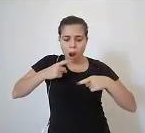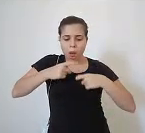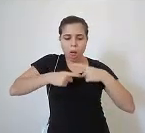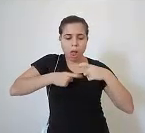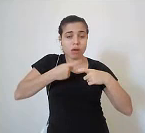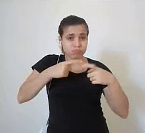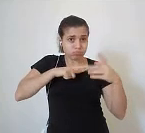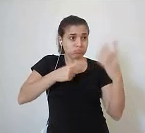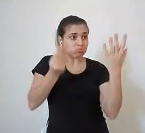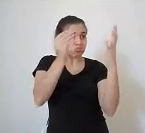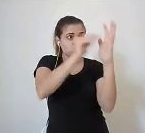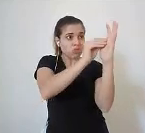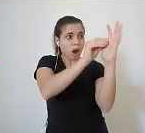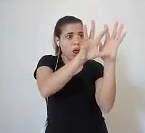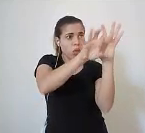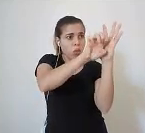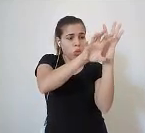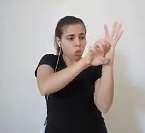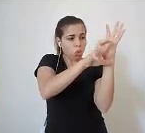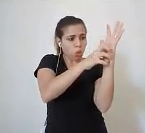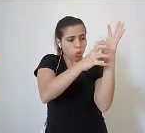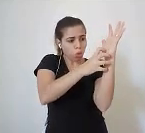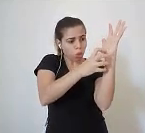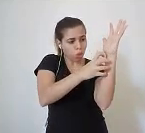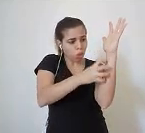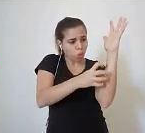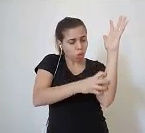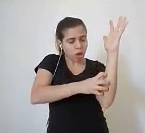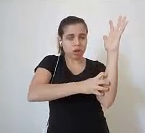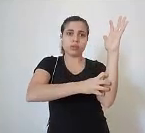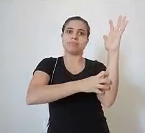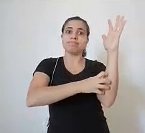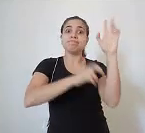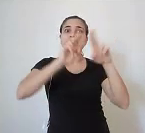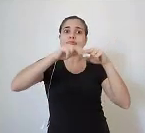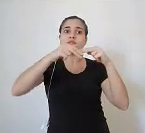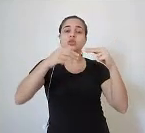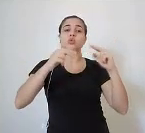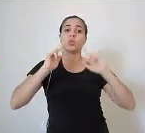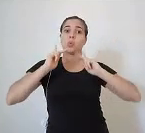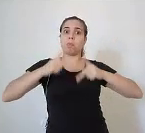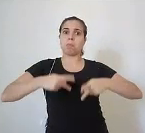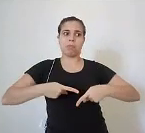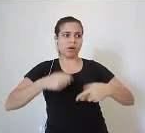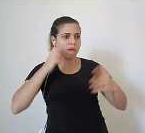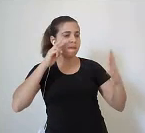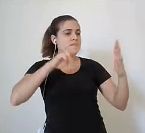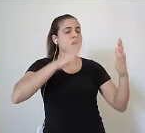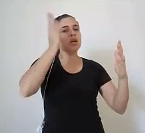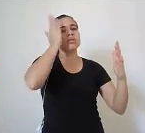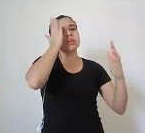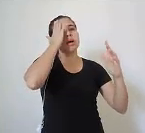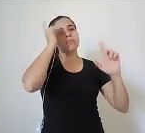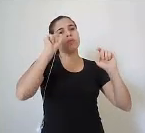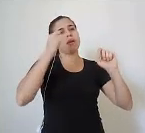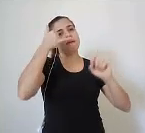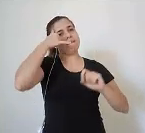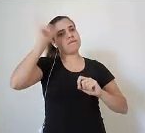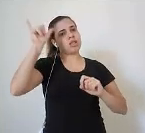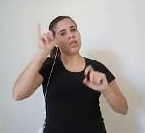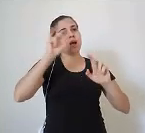que o ser humano, a partir do momento que a gente conhece os fatores abióticos que interferem no ciclo reprodutivo